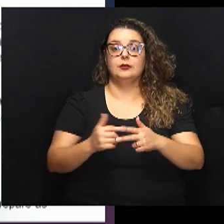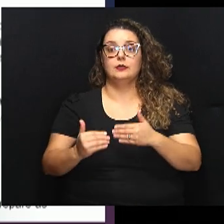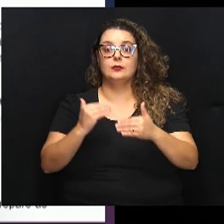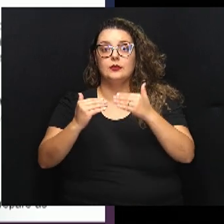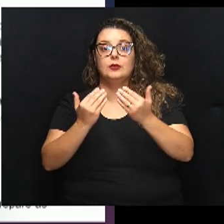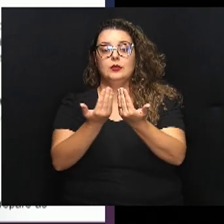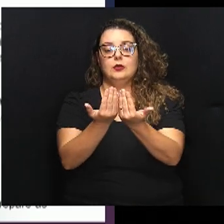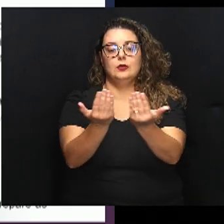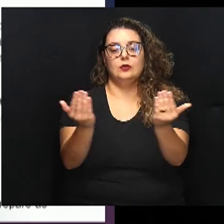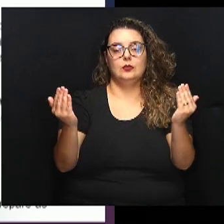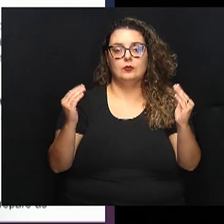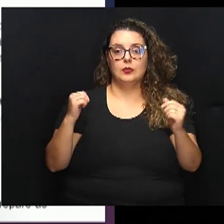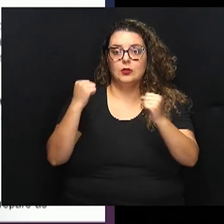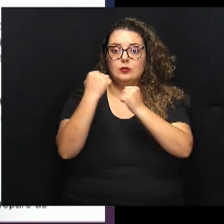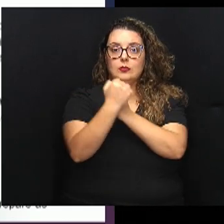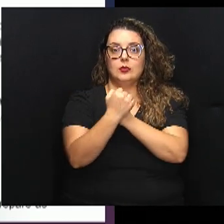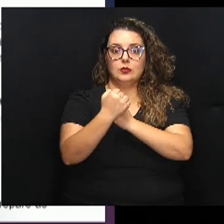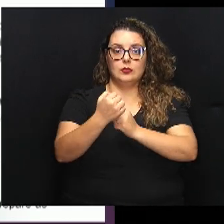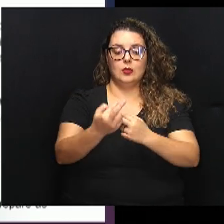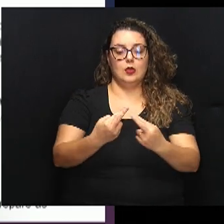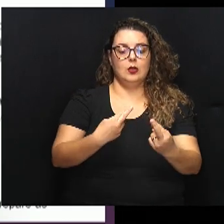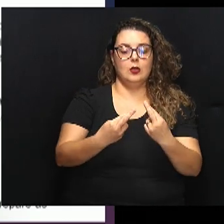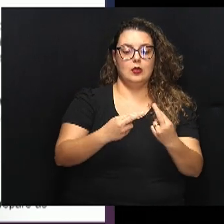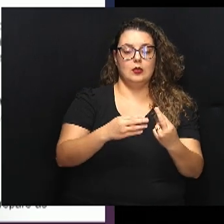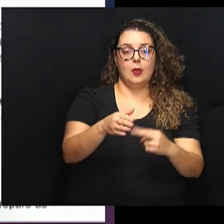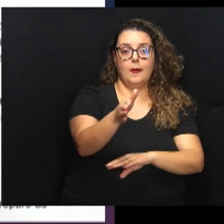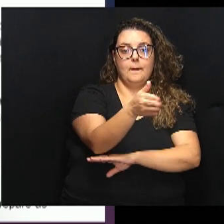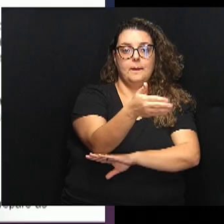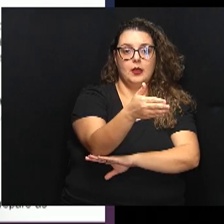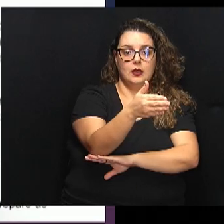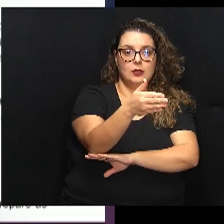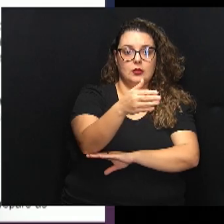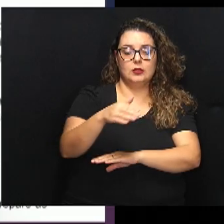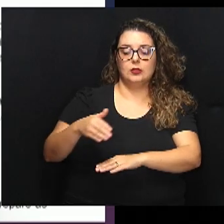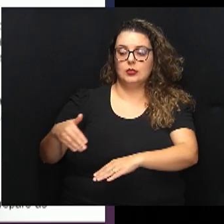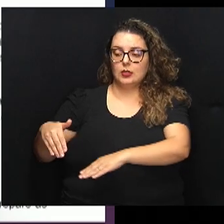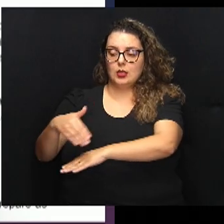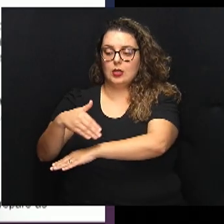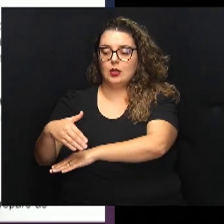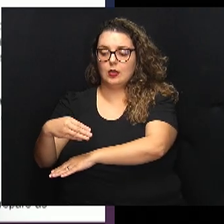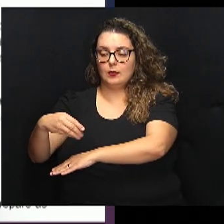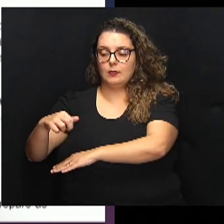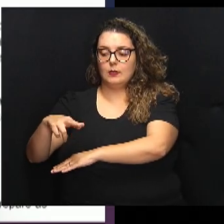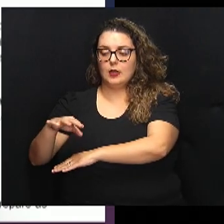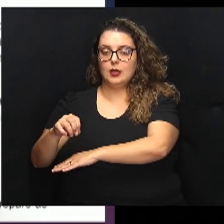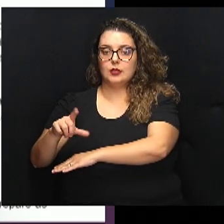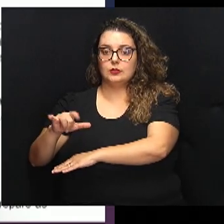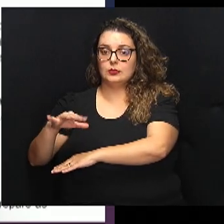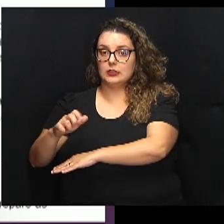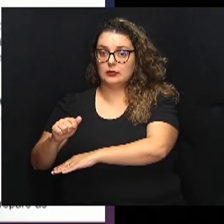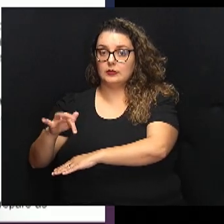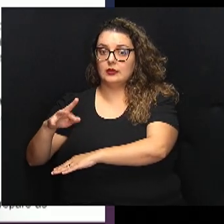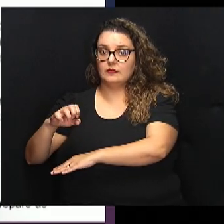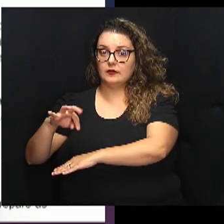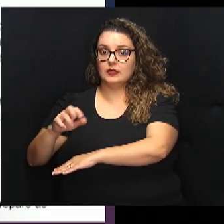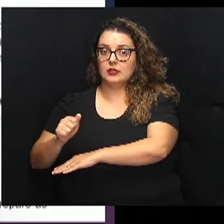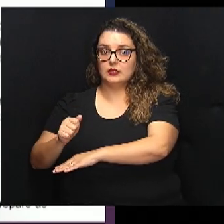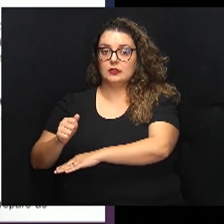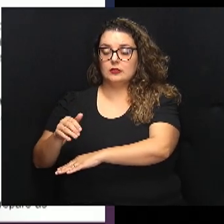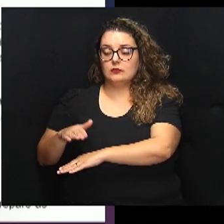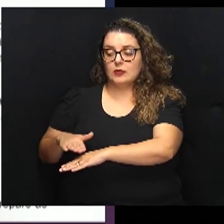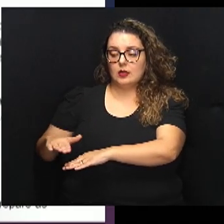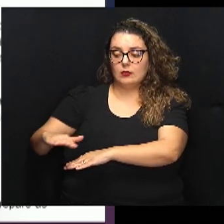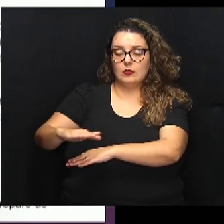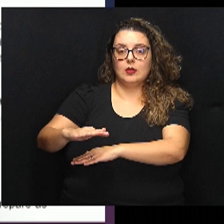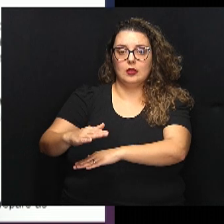muro de proteção entre a rodovia dos Bandeirantes e a rua Mário Lima Freitas, que é a via marginal ali, fica entre